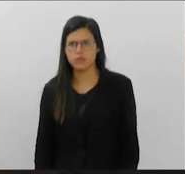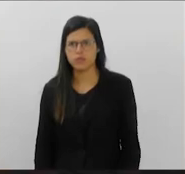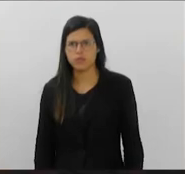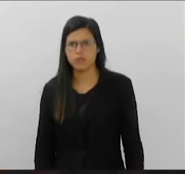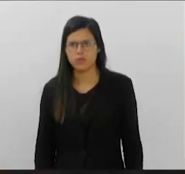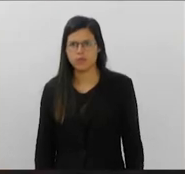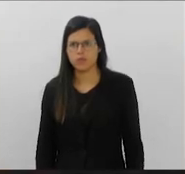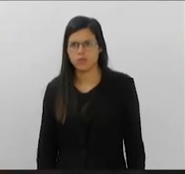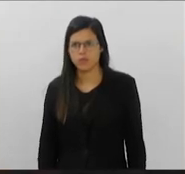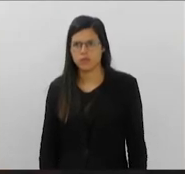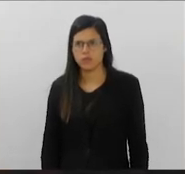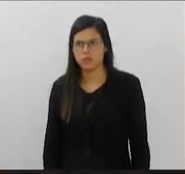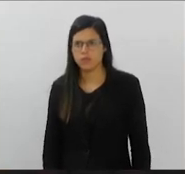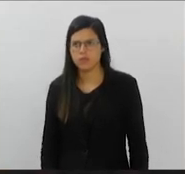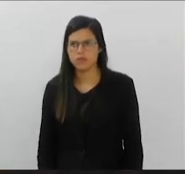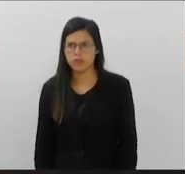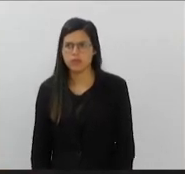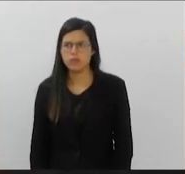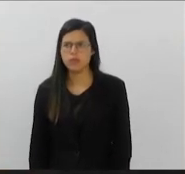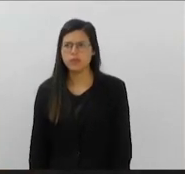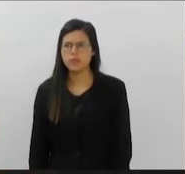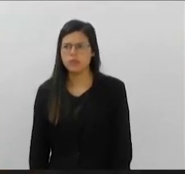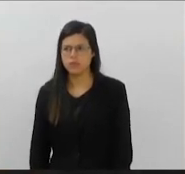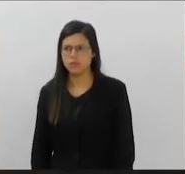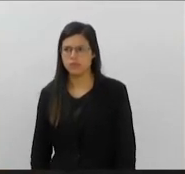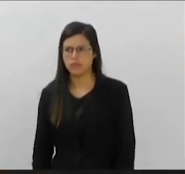Ele quer pontuar uma...